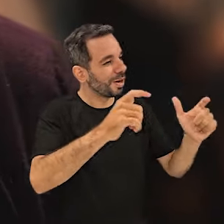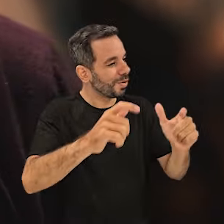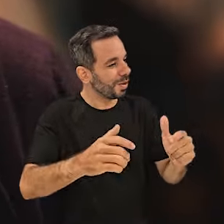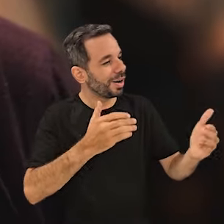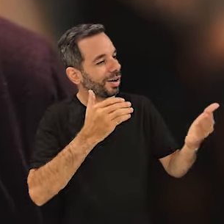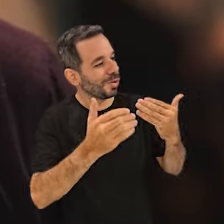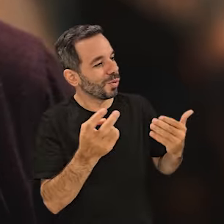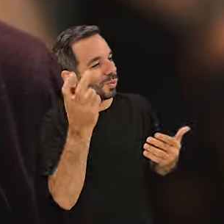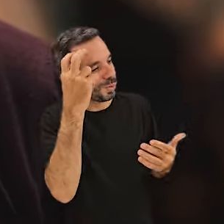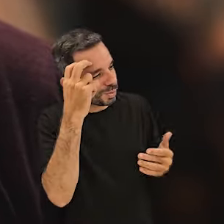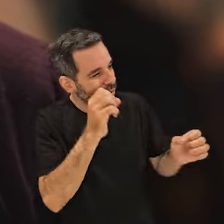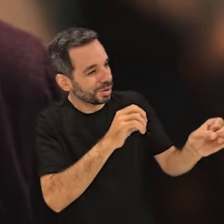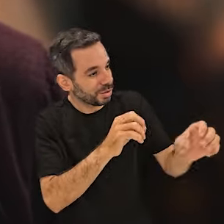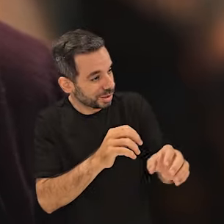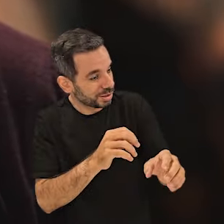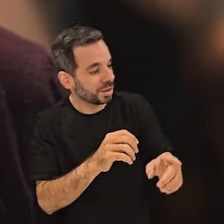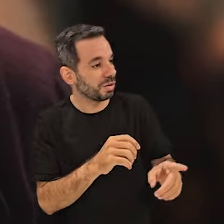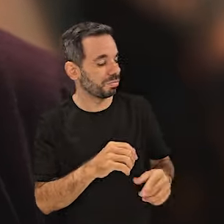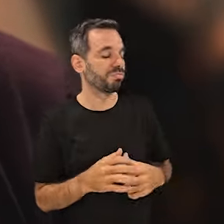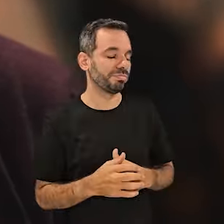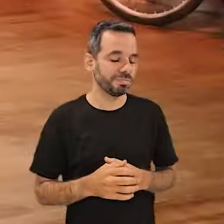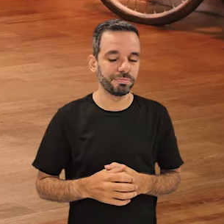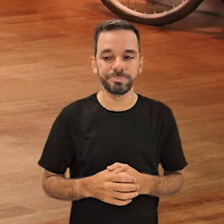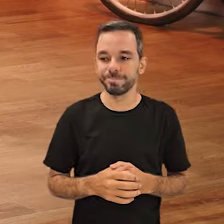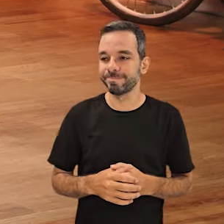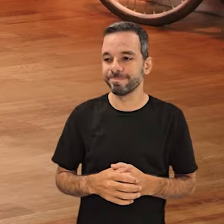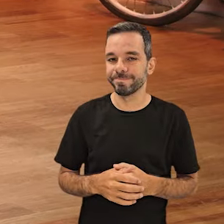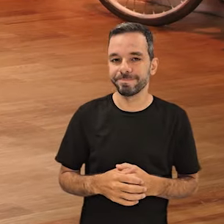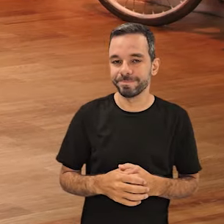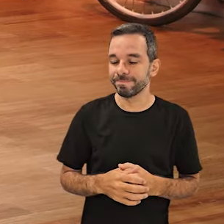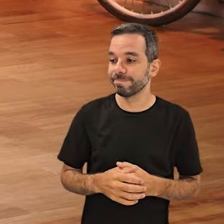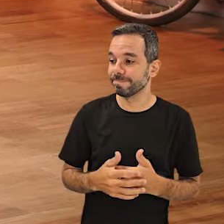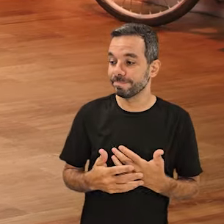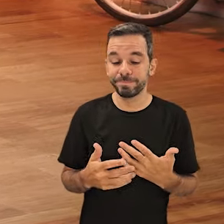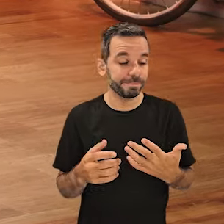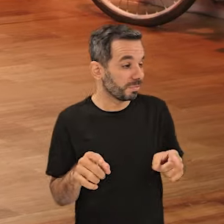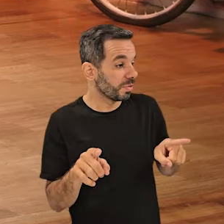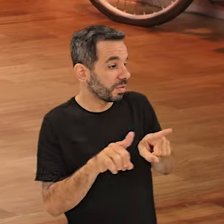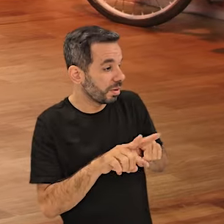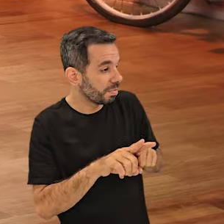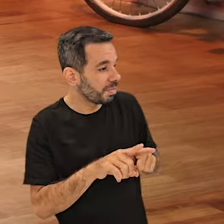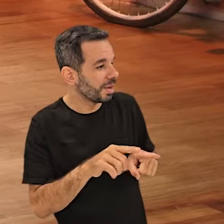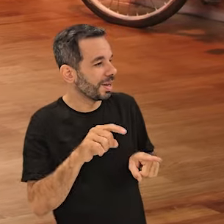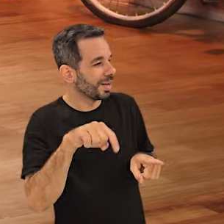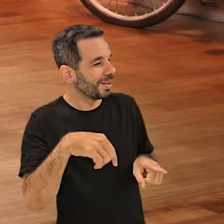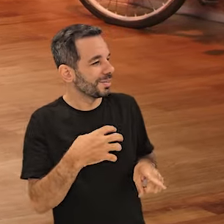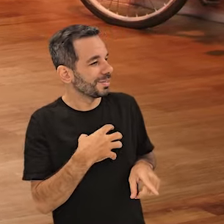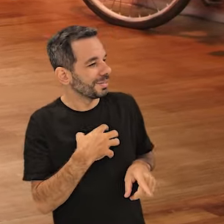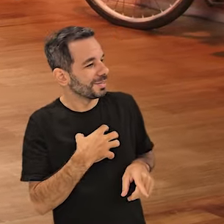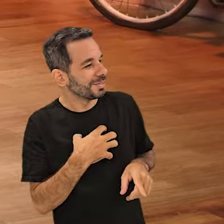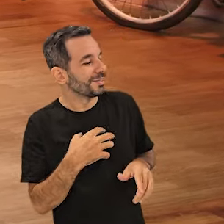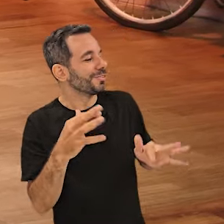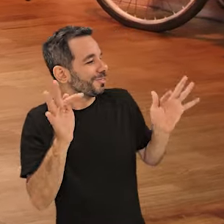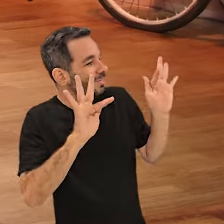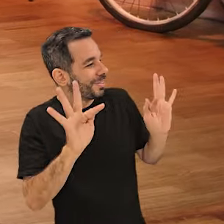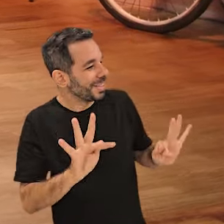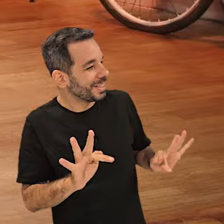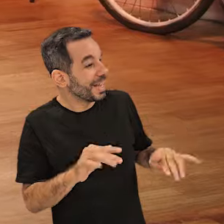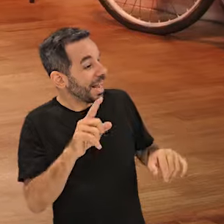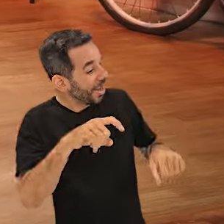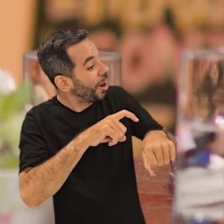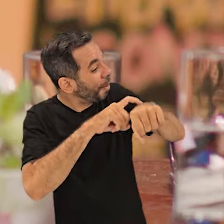a nossa sociedade referencialmente social. Muito obrigado. Exatamente. Paty, esse é um daqueles momentos de felicidade que a gente tem na vida. A